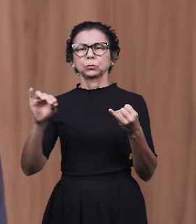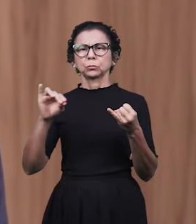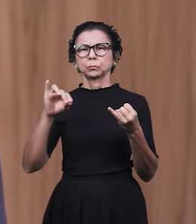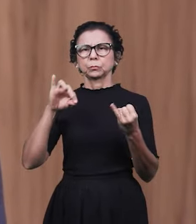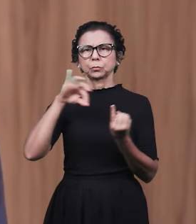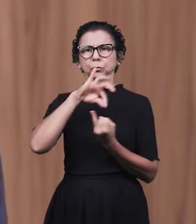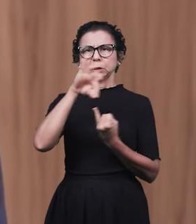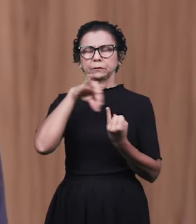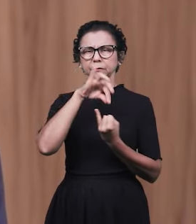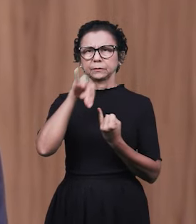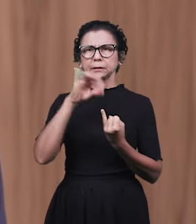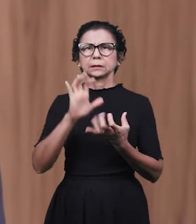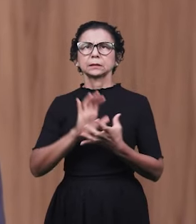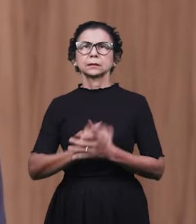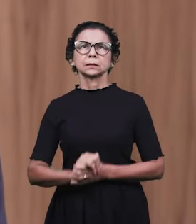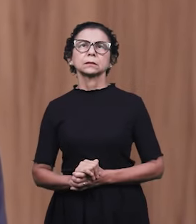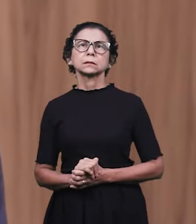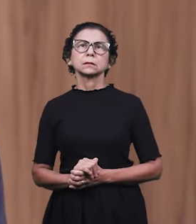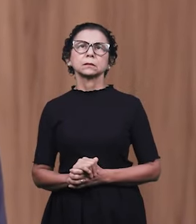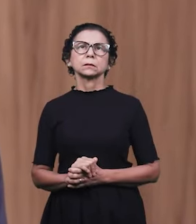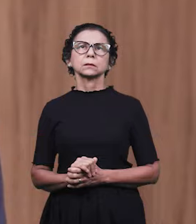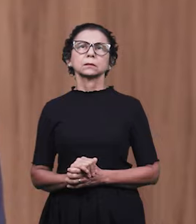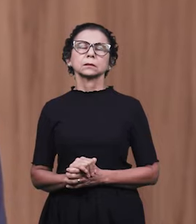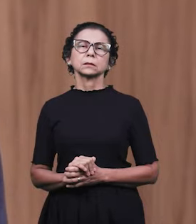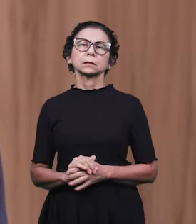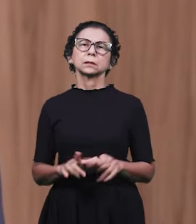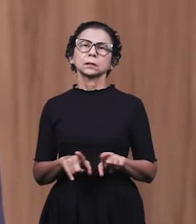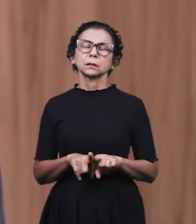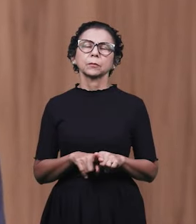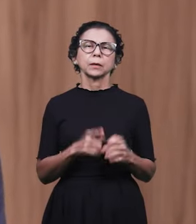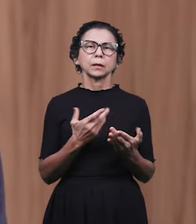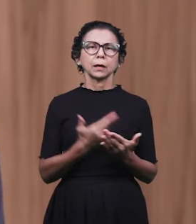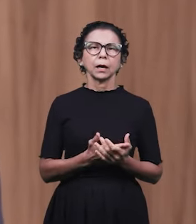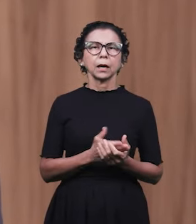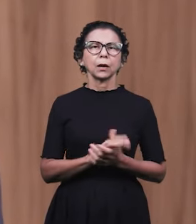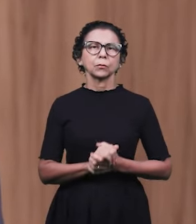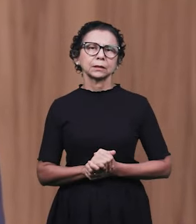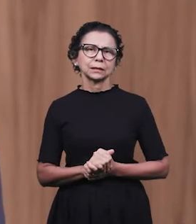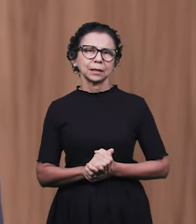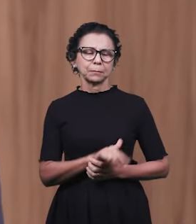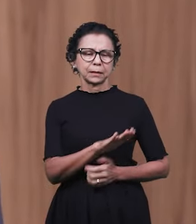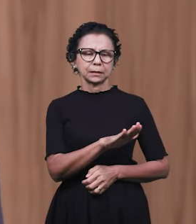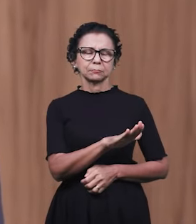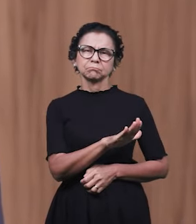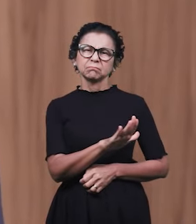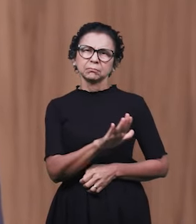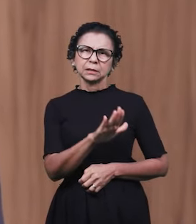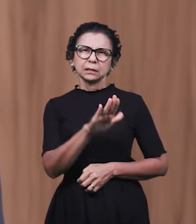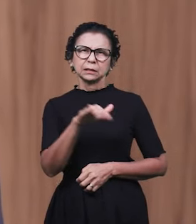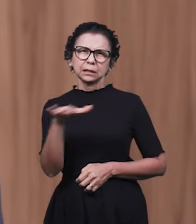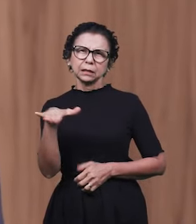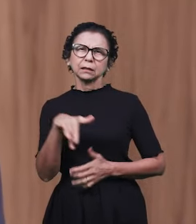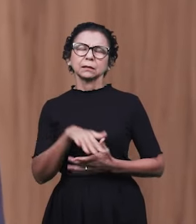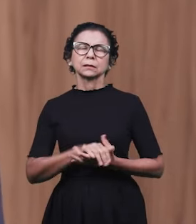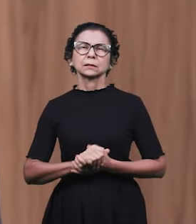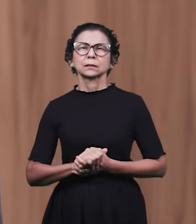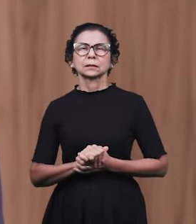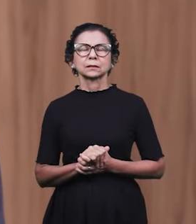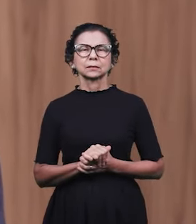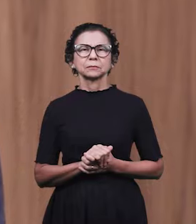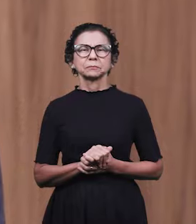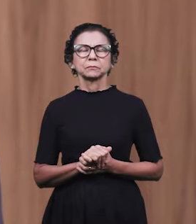aula no socioeducativo para menores, infratores. E hoje eu